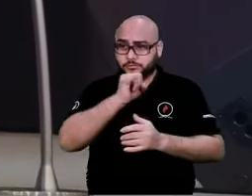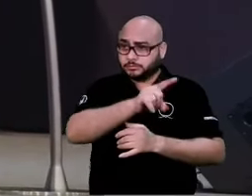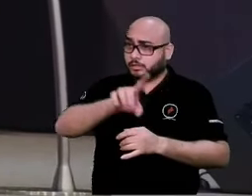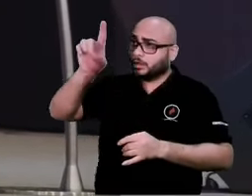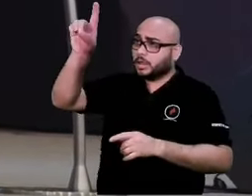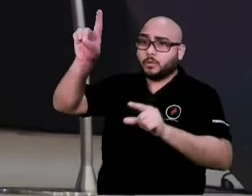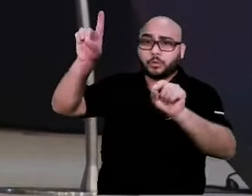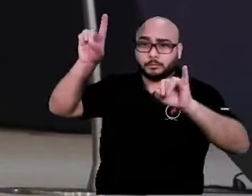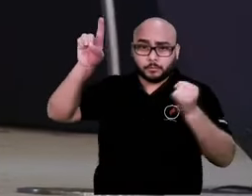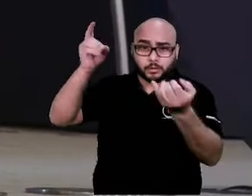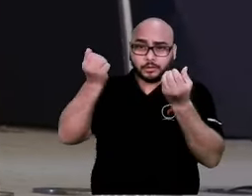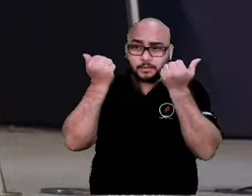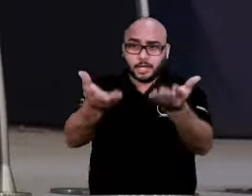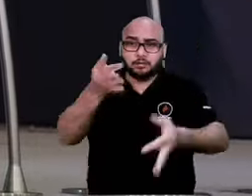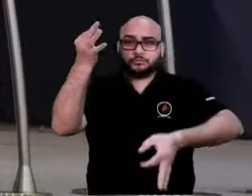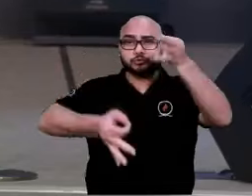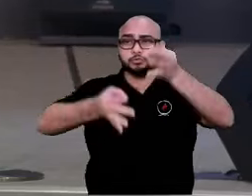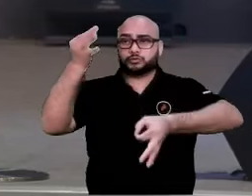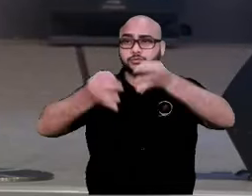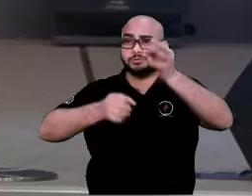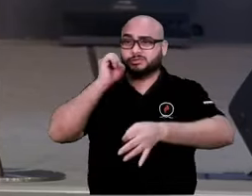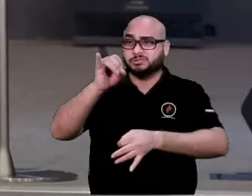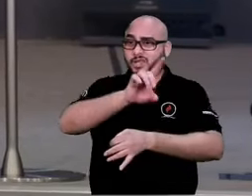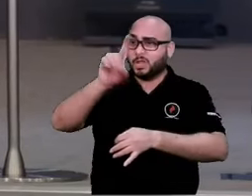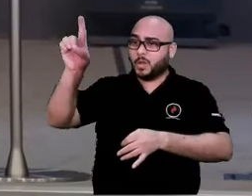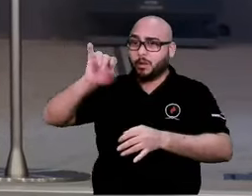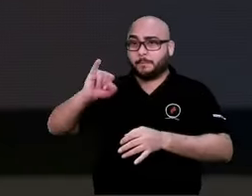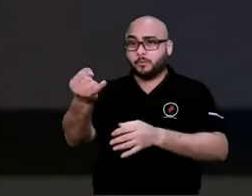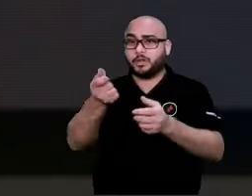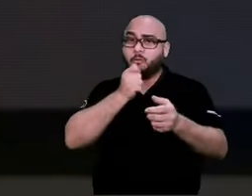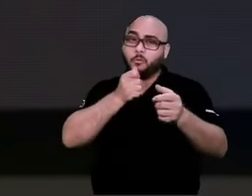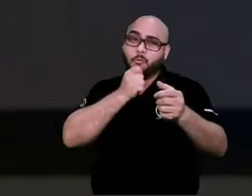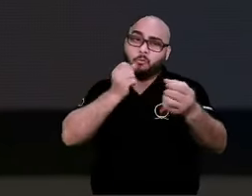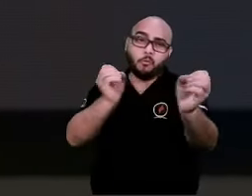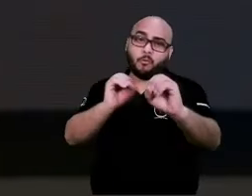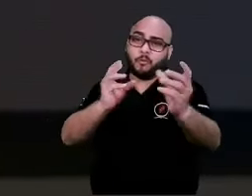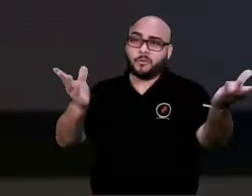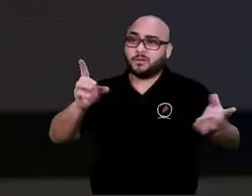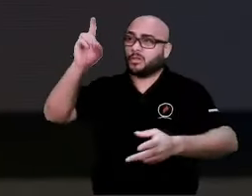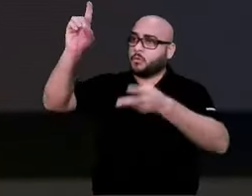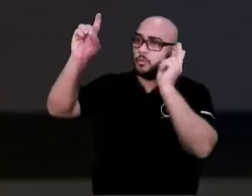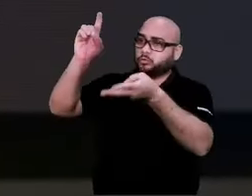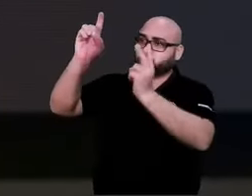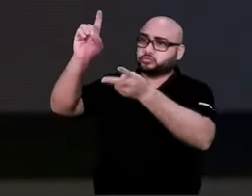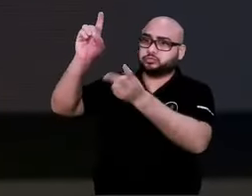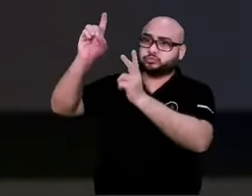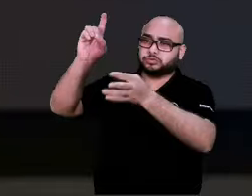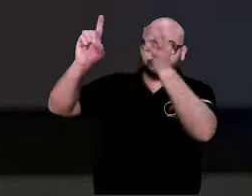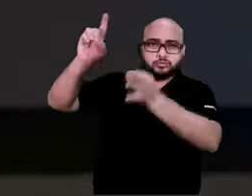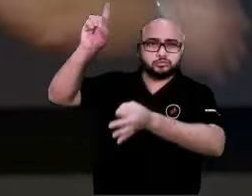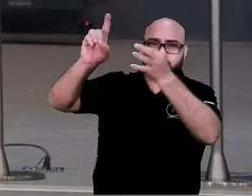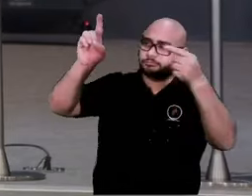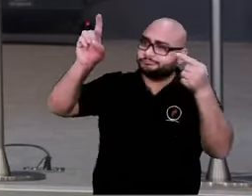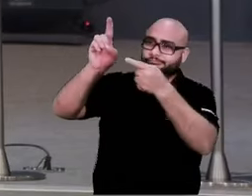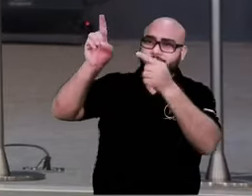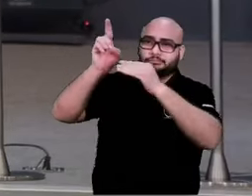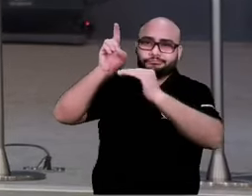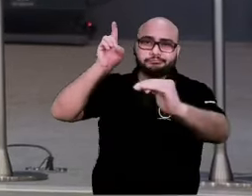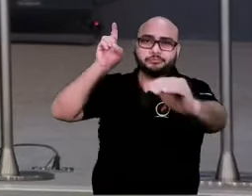justo. Se Ele não abrir, eu continuarei gritando que Ele é justo. Se Ele tirar do leito, Ele é